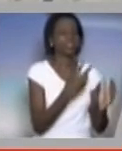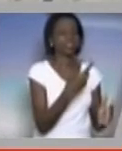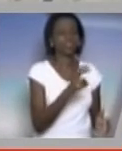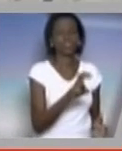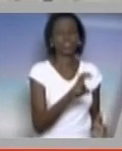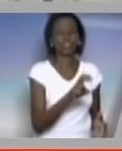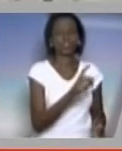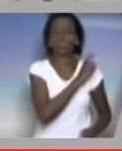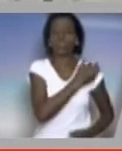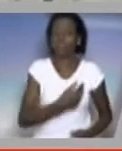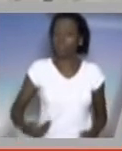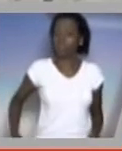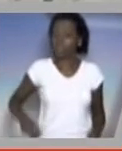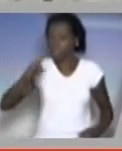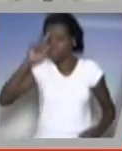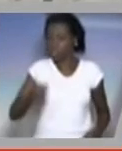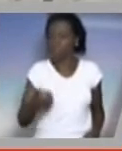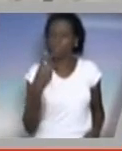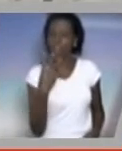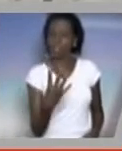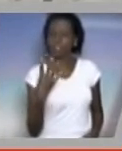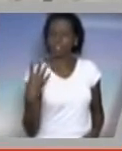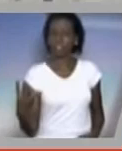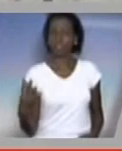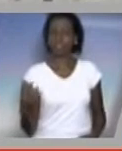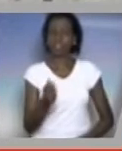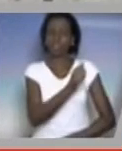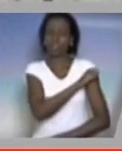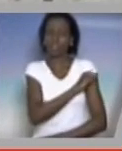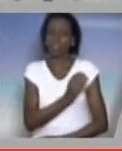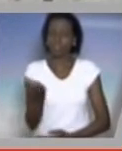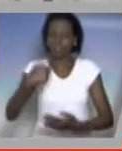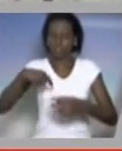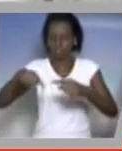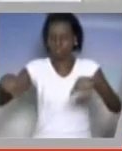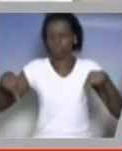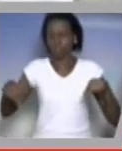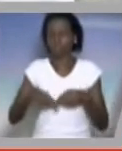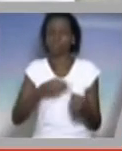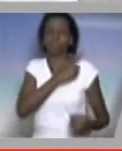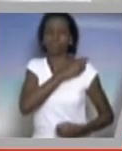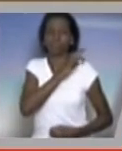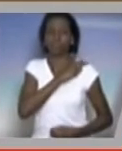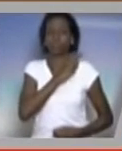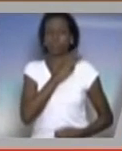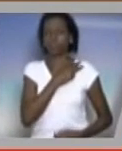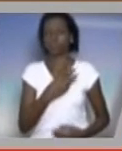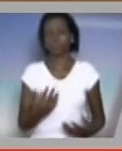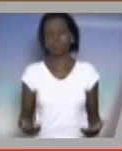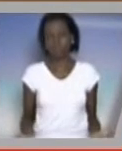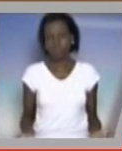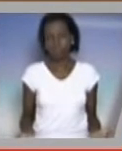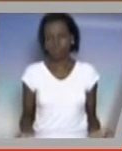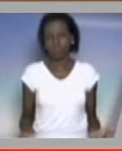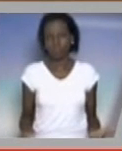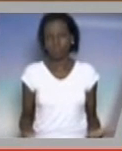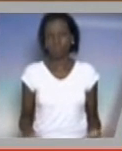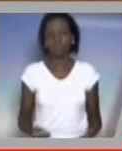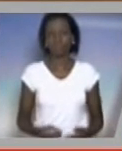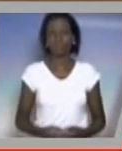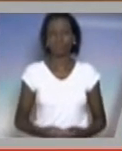não, 44 no ensino médio, deputado Raul Marcelo. O governador quer, né, colocar 44